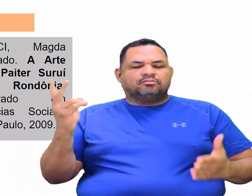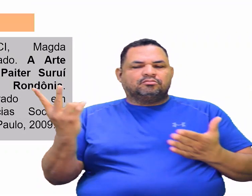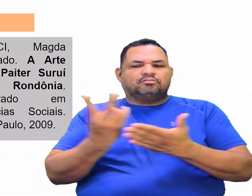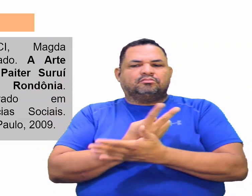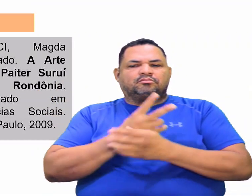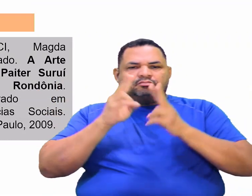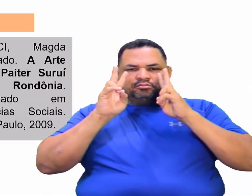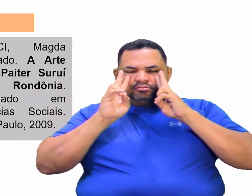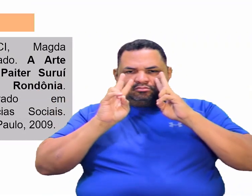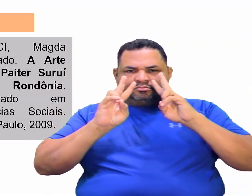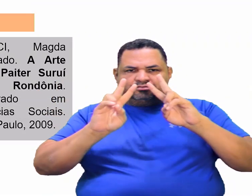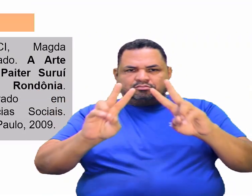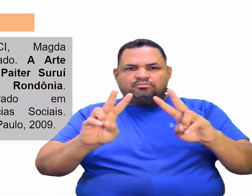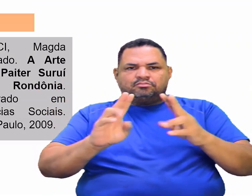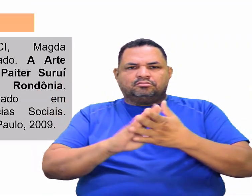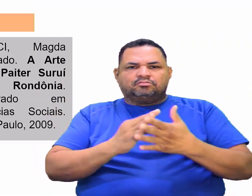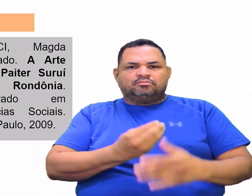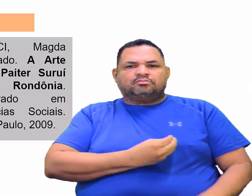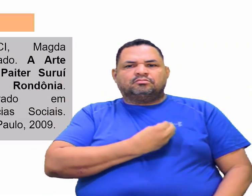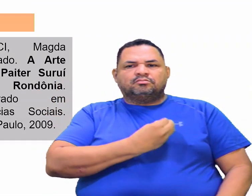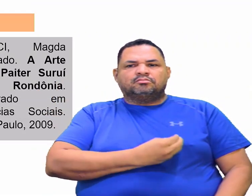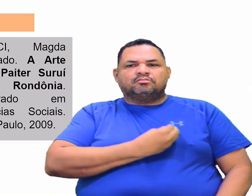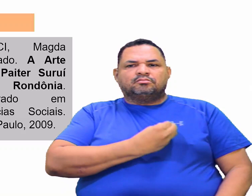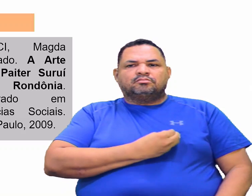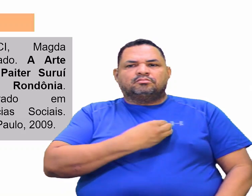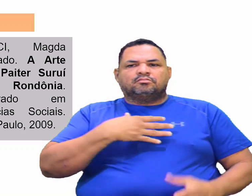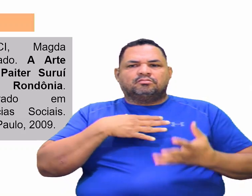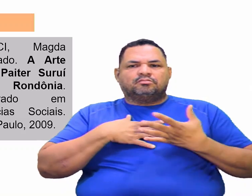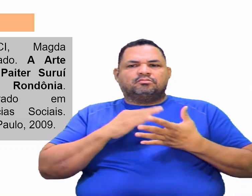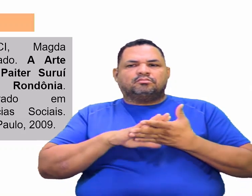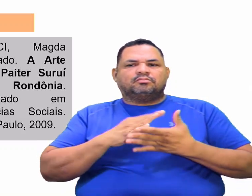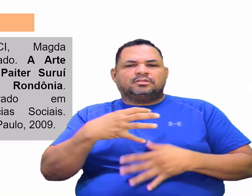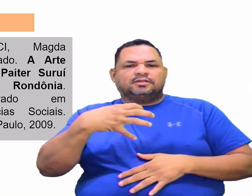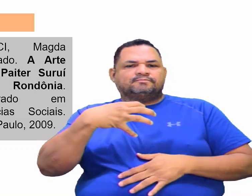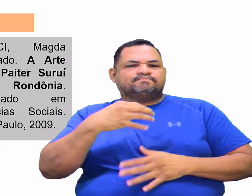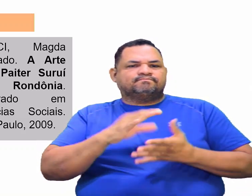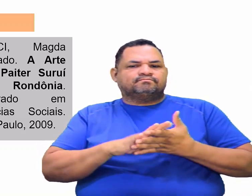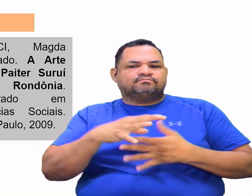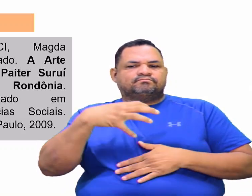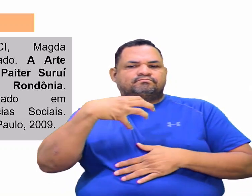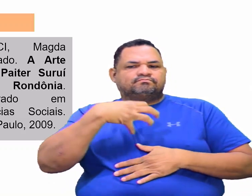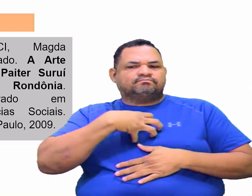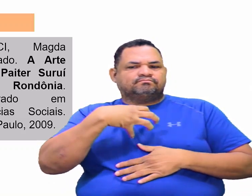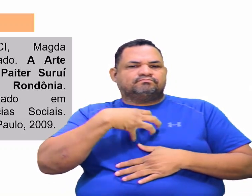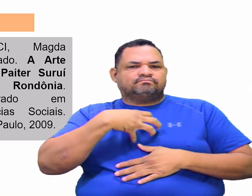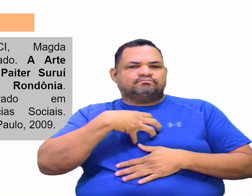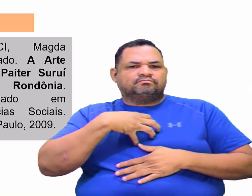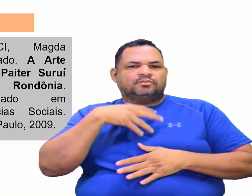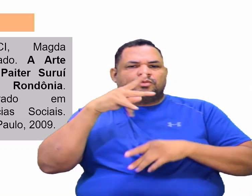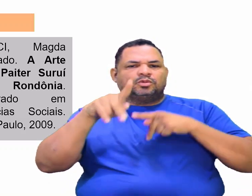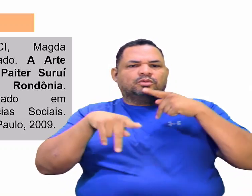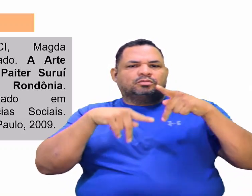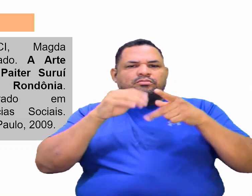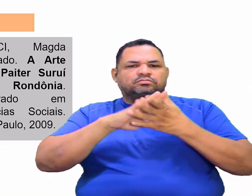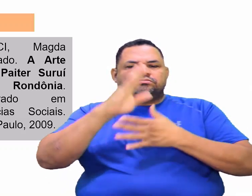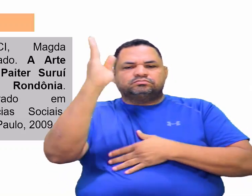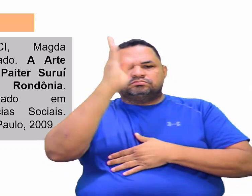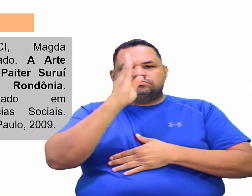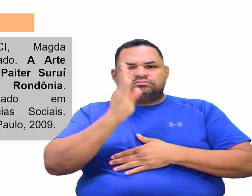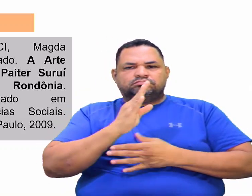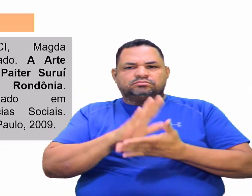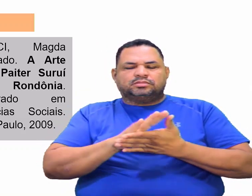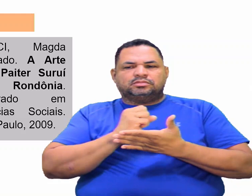arte visual indígena ela está presente na Essência do povo brasileiro é um dos